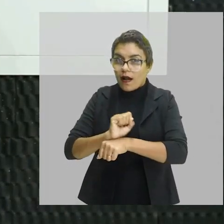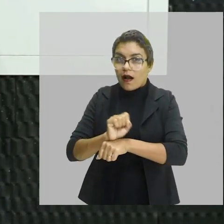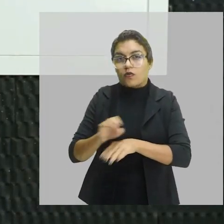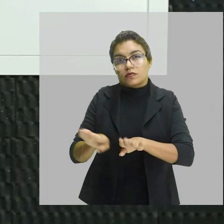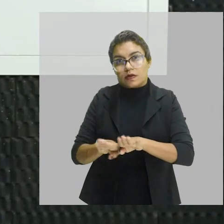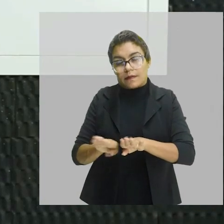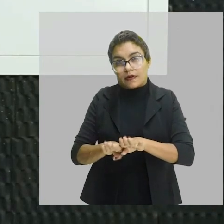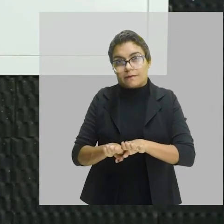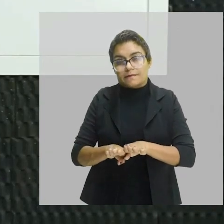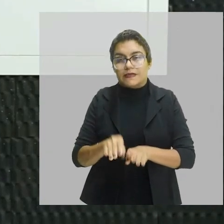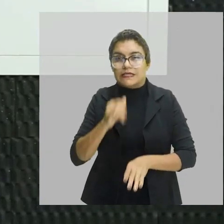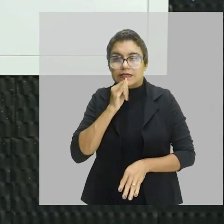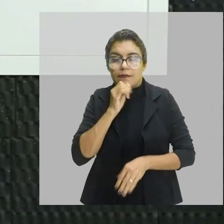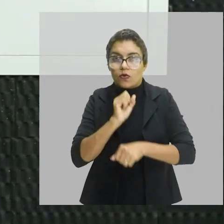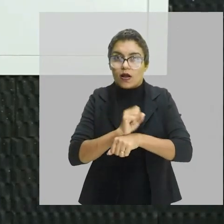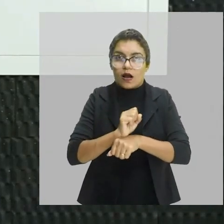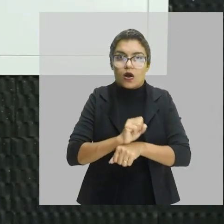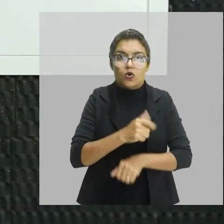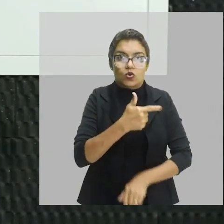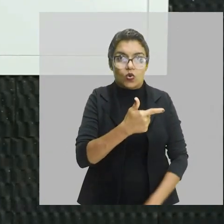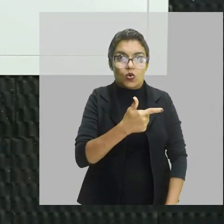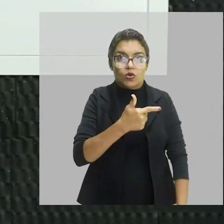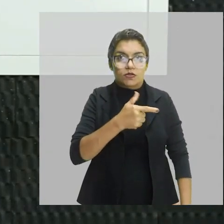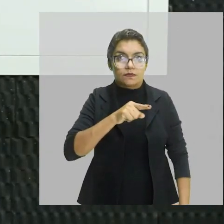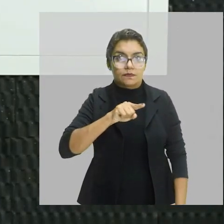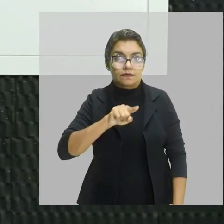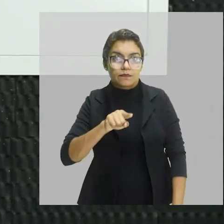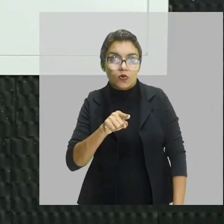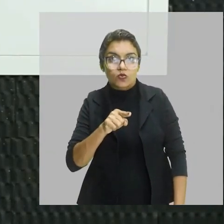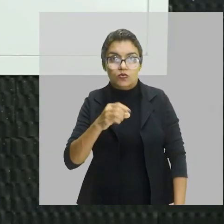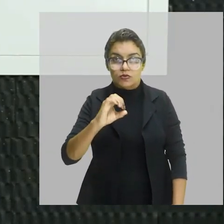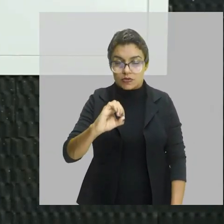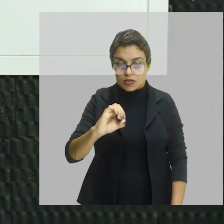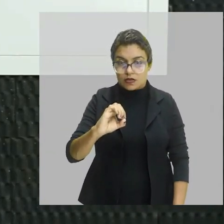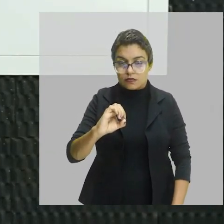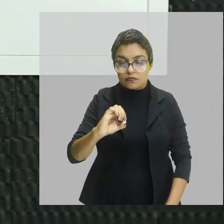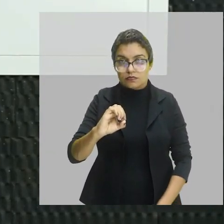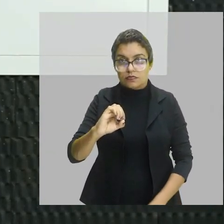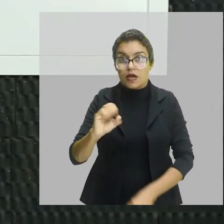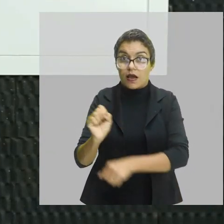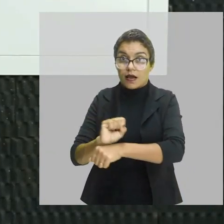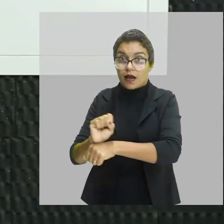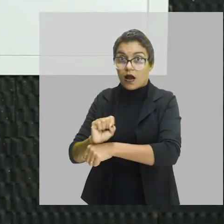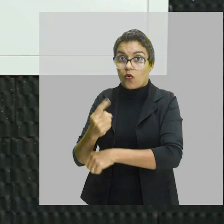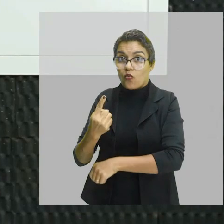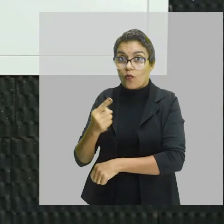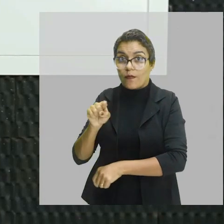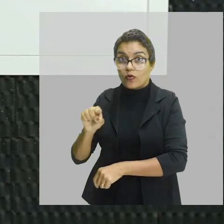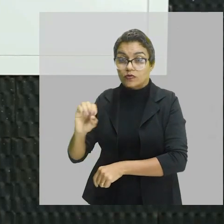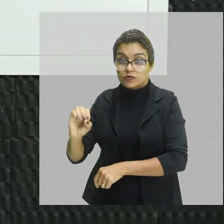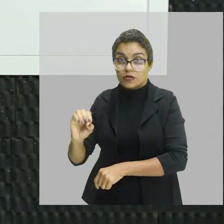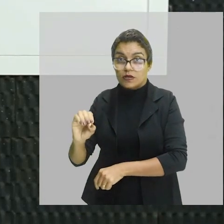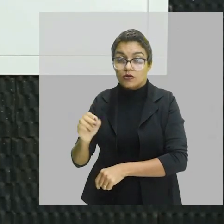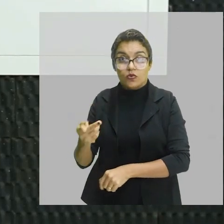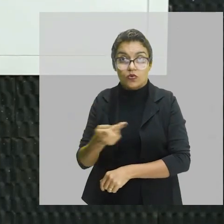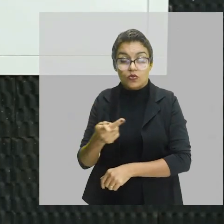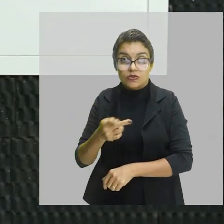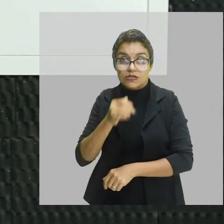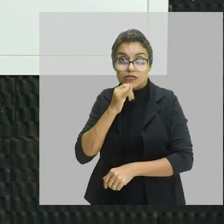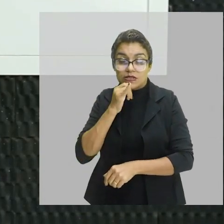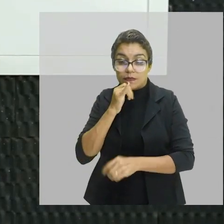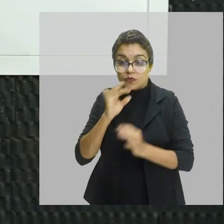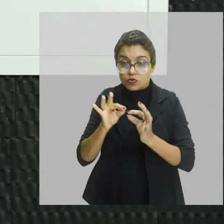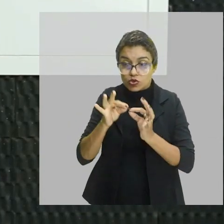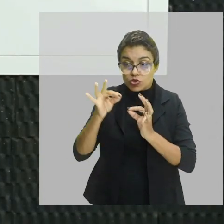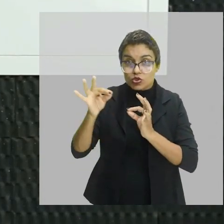carro 2.0 e um carro 1.0, ok? Eles conseguem percorrer a mesma